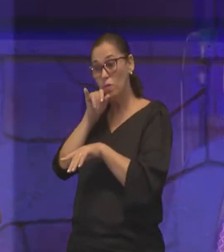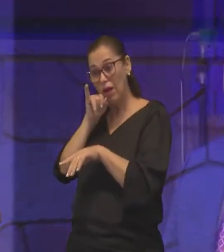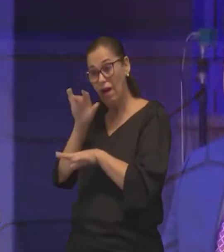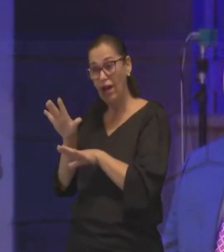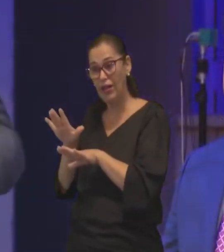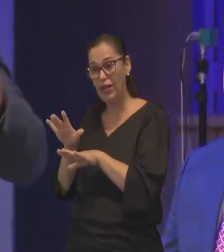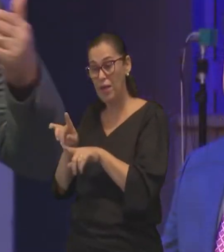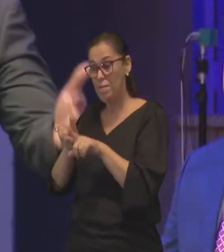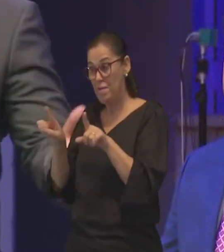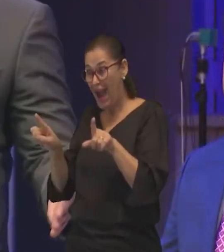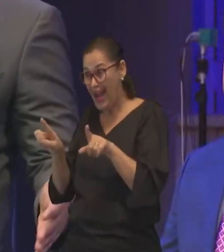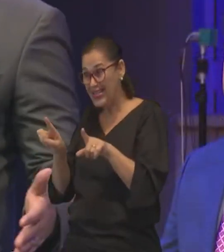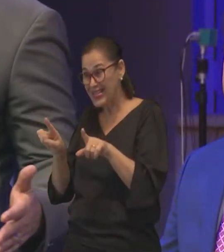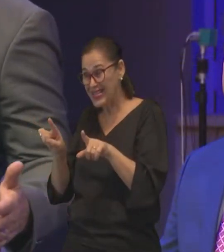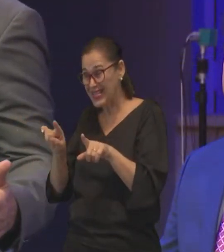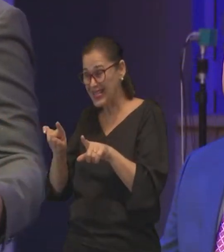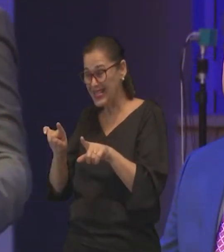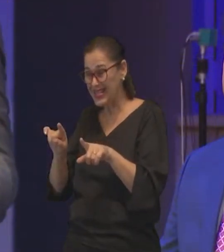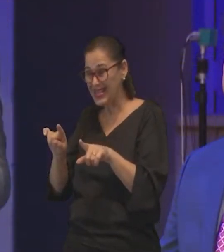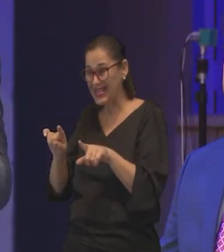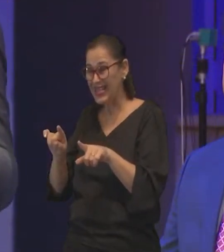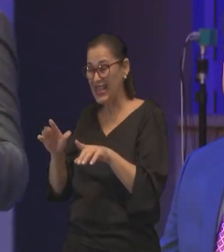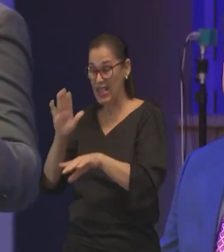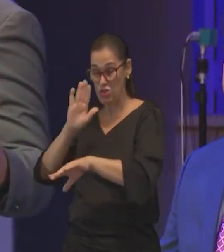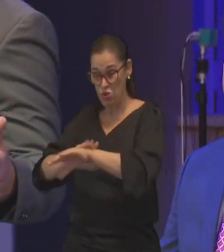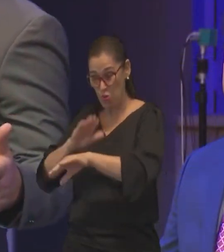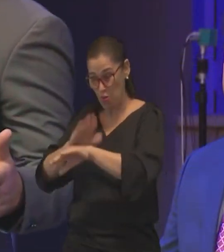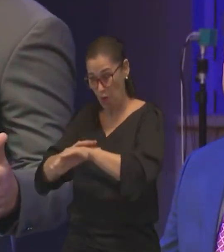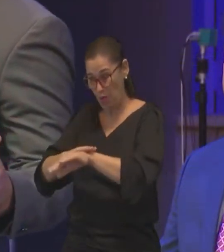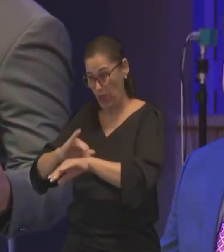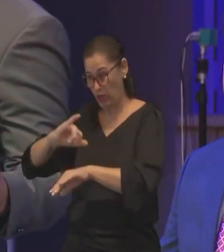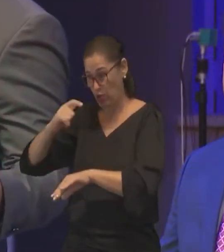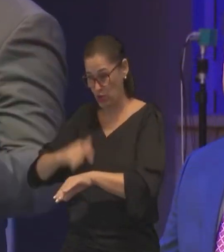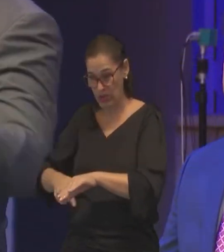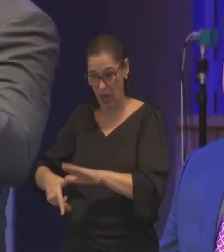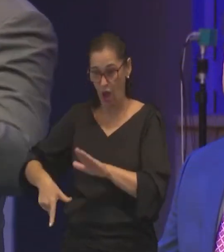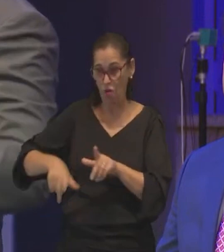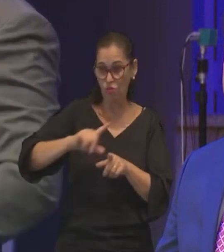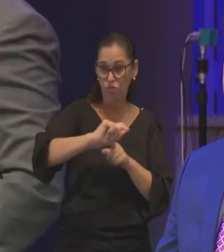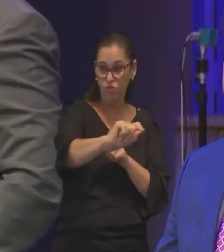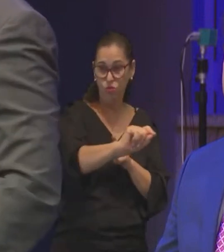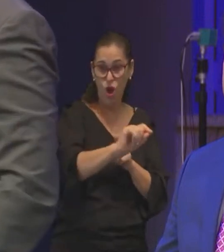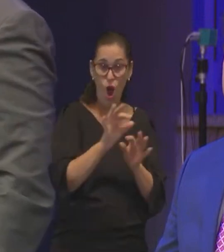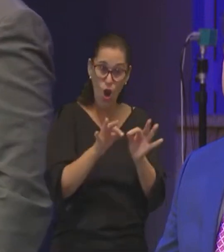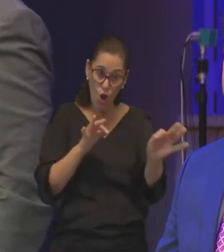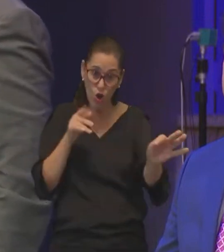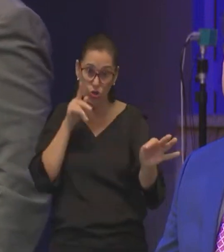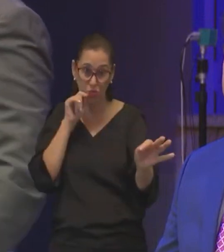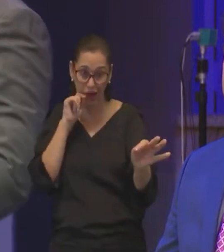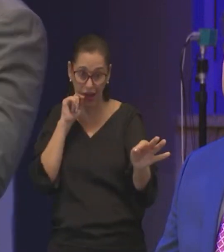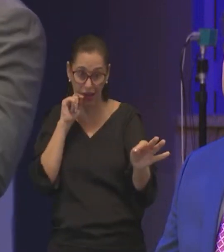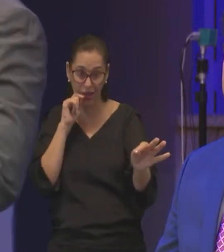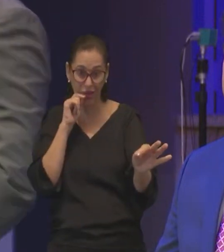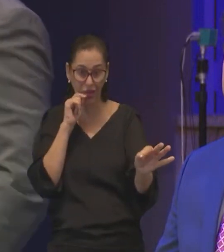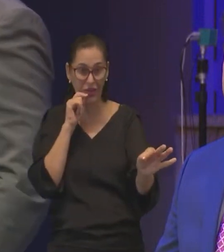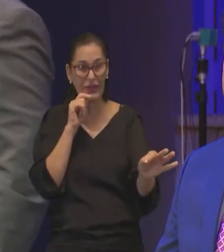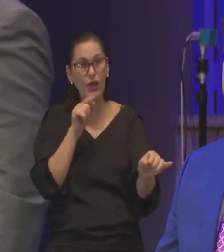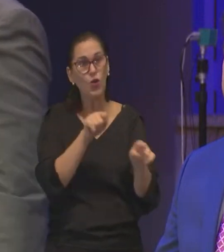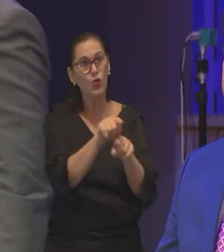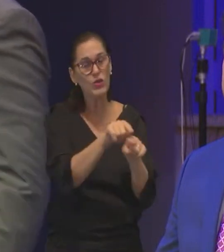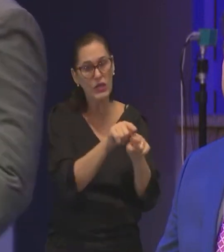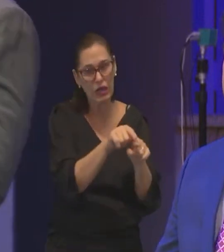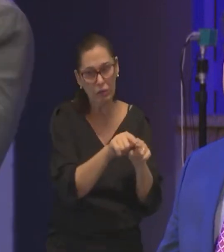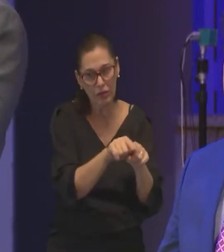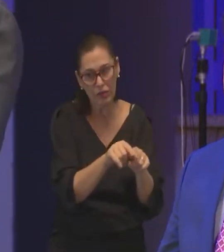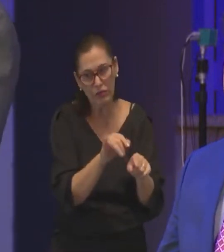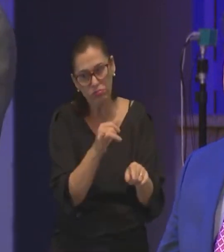quando José sai da presença dos seus pais, ele se torna vulnerável, ele cai na mão dos seus irmãos, e infelizmente os seus